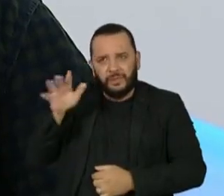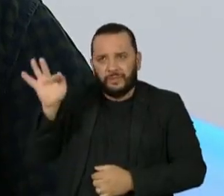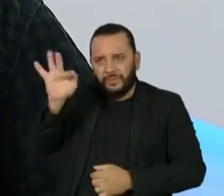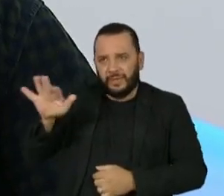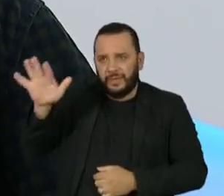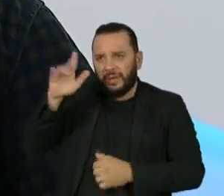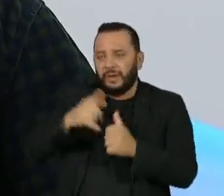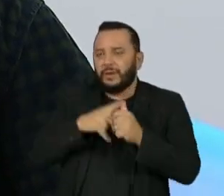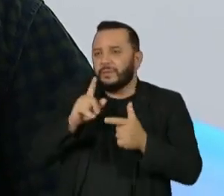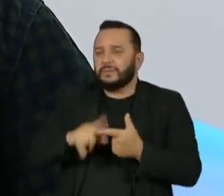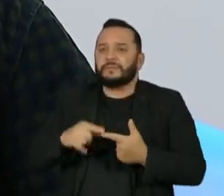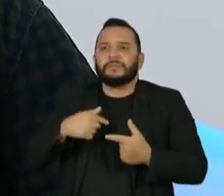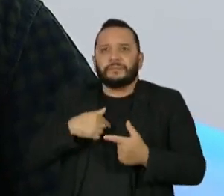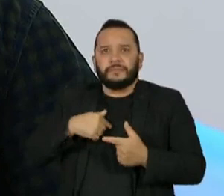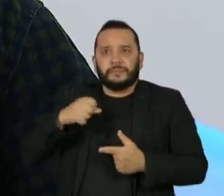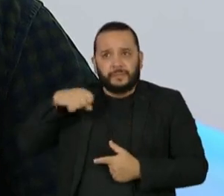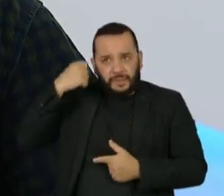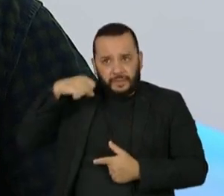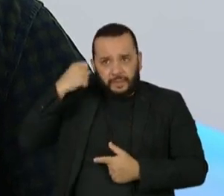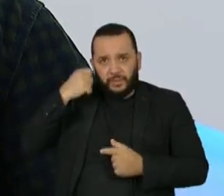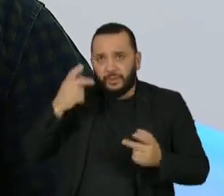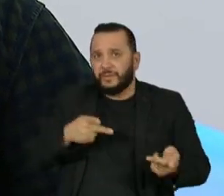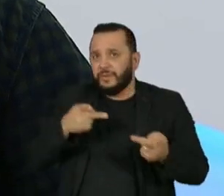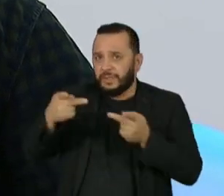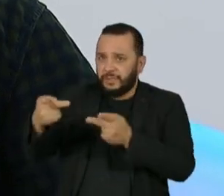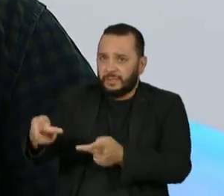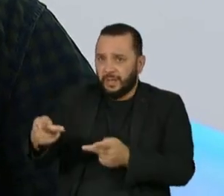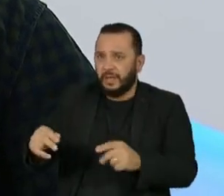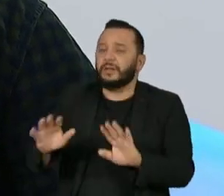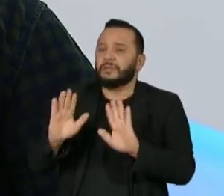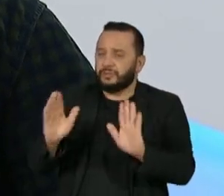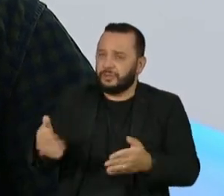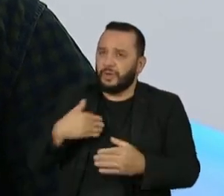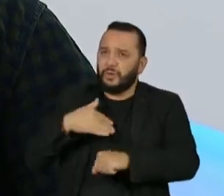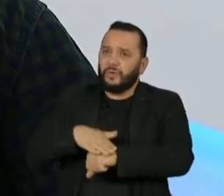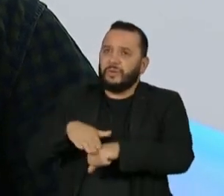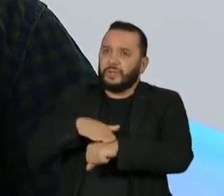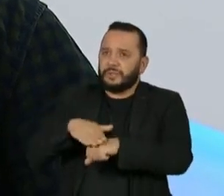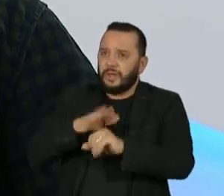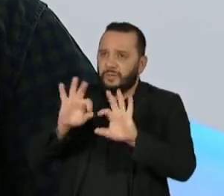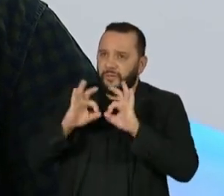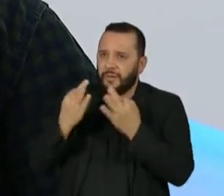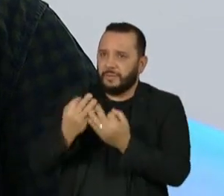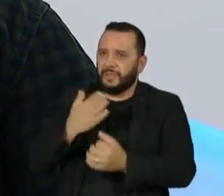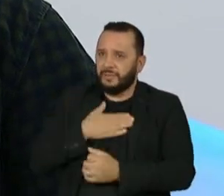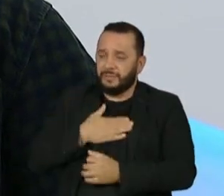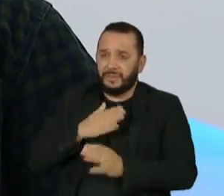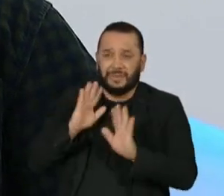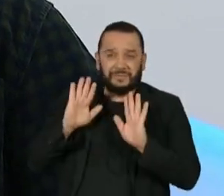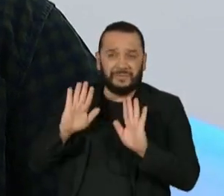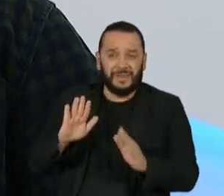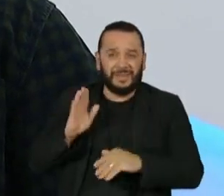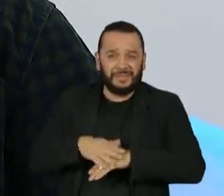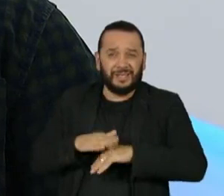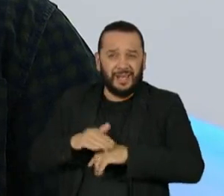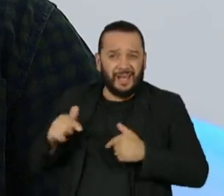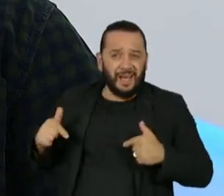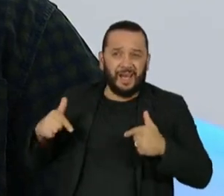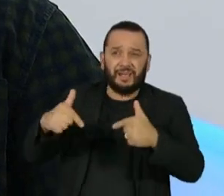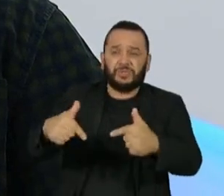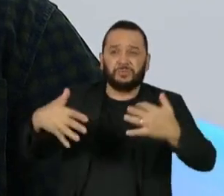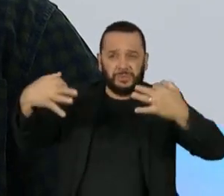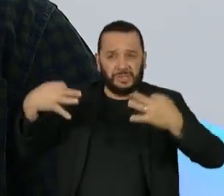senadores que visitaram que falaram com nossos parentes mas em termos de atitude concreta nós não